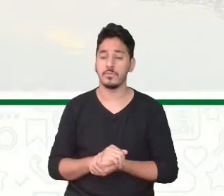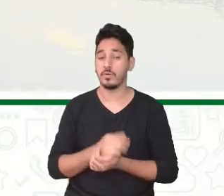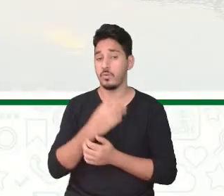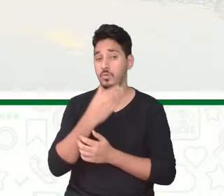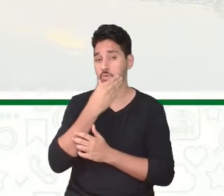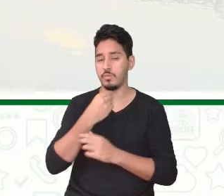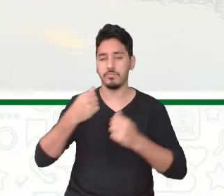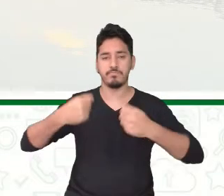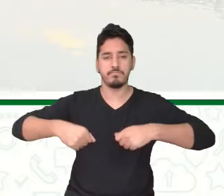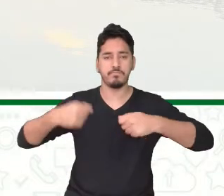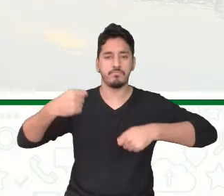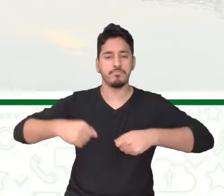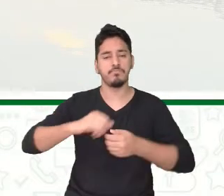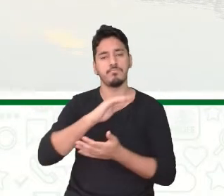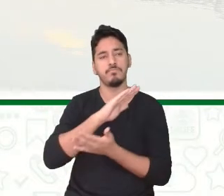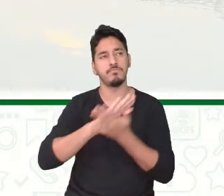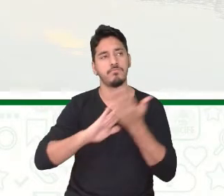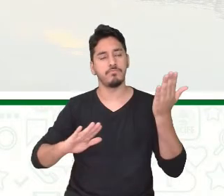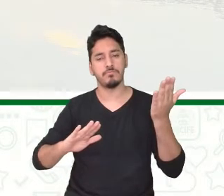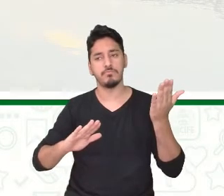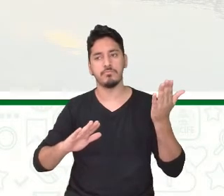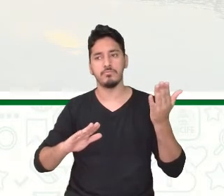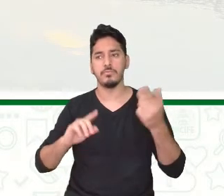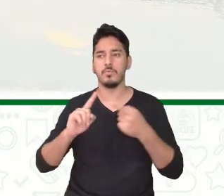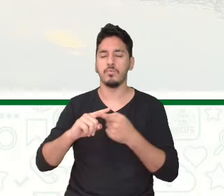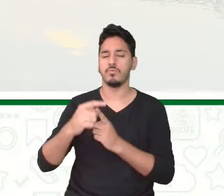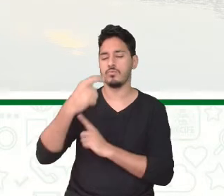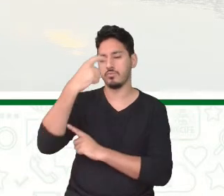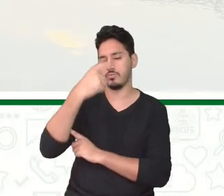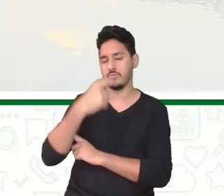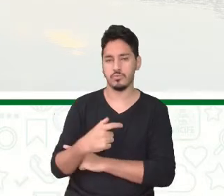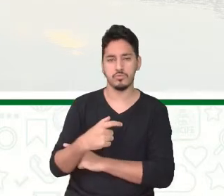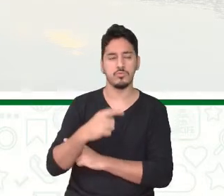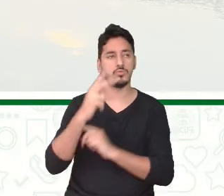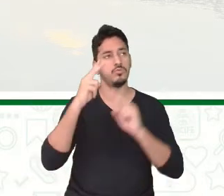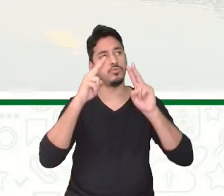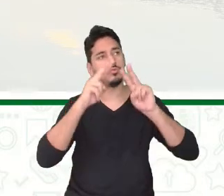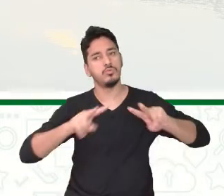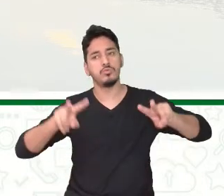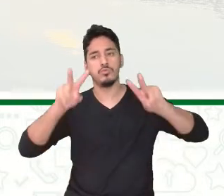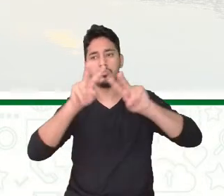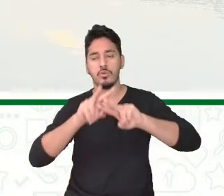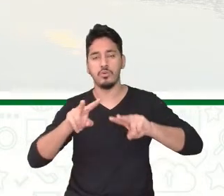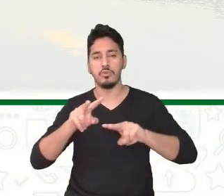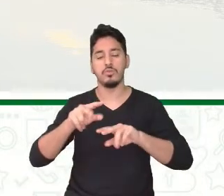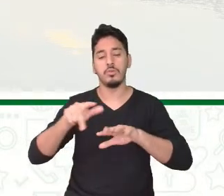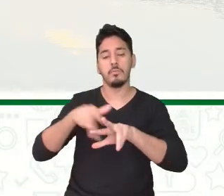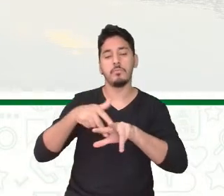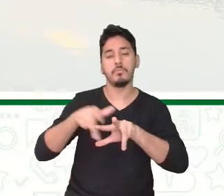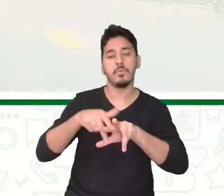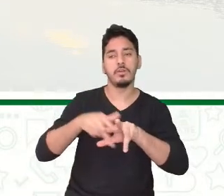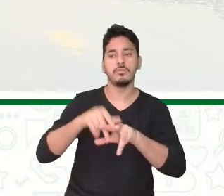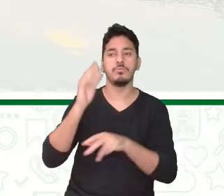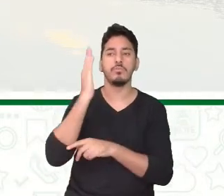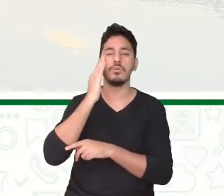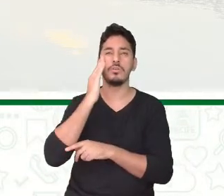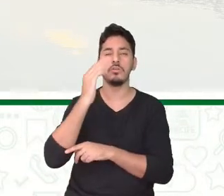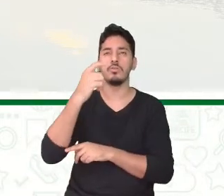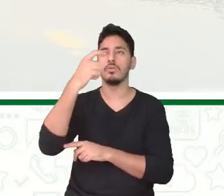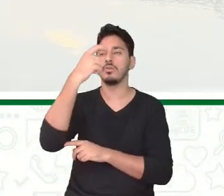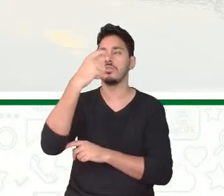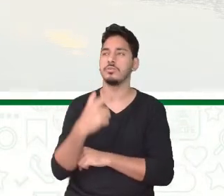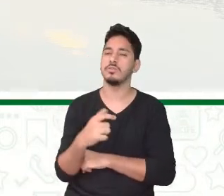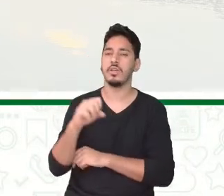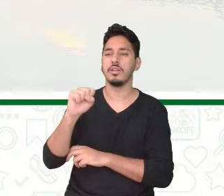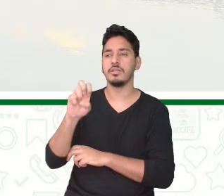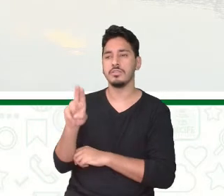o homem precisa viajar por si, com seus olhos e pés, para entender o que é seu, para